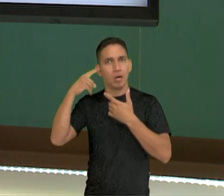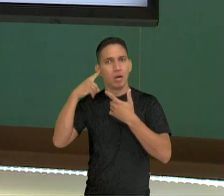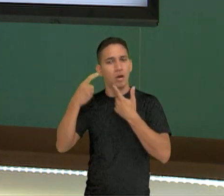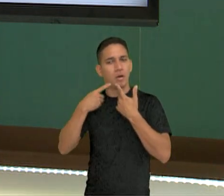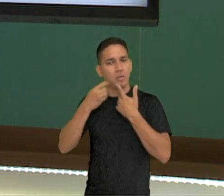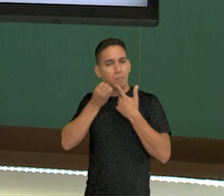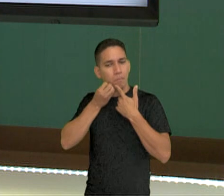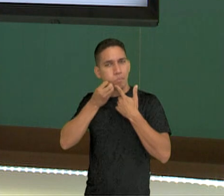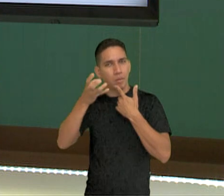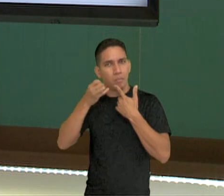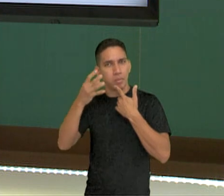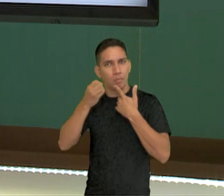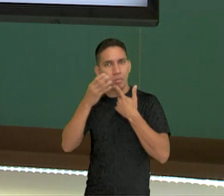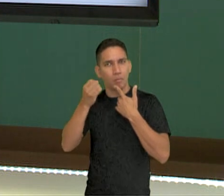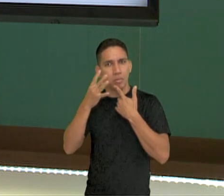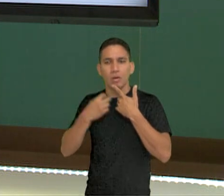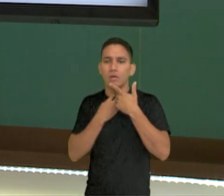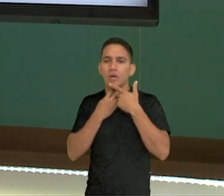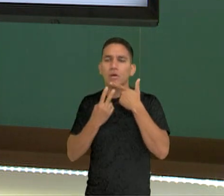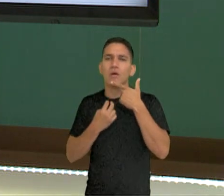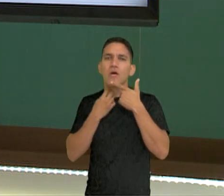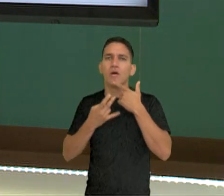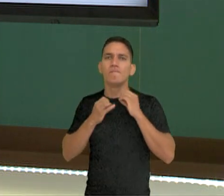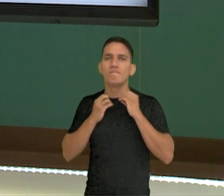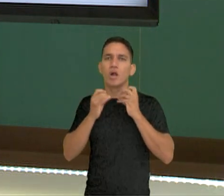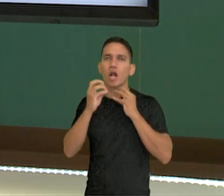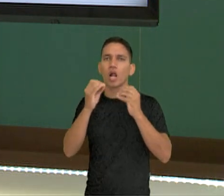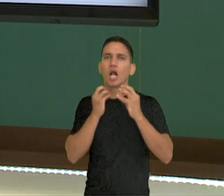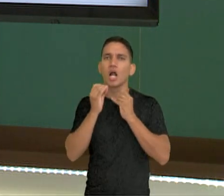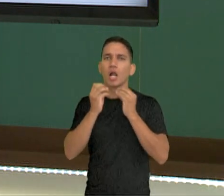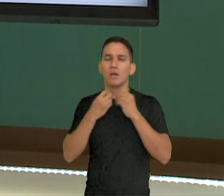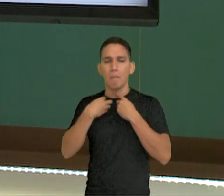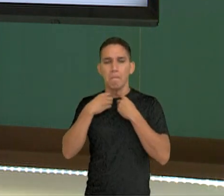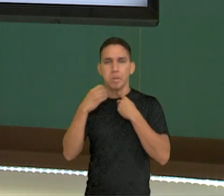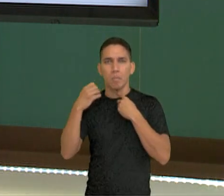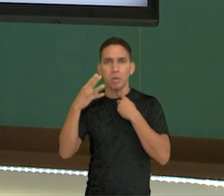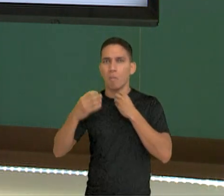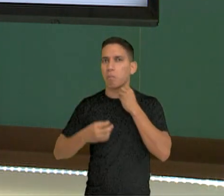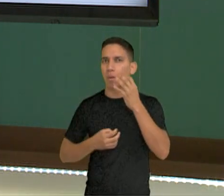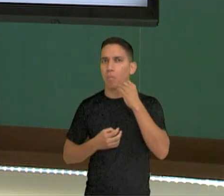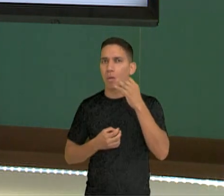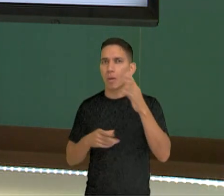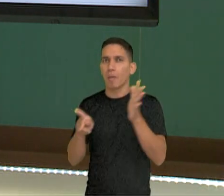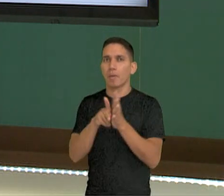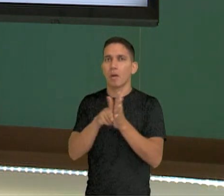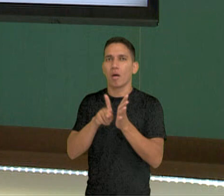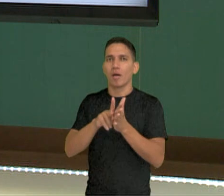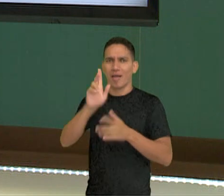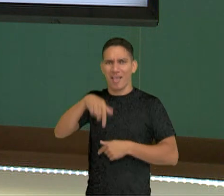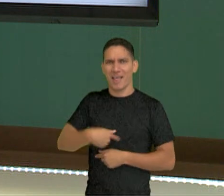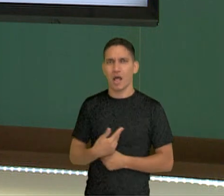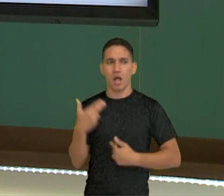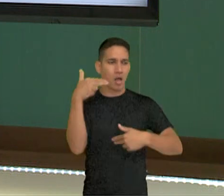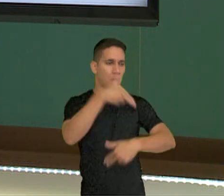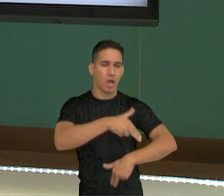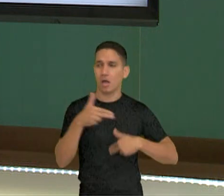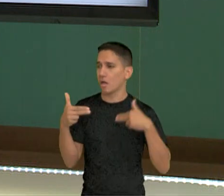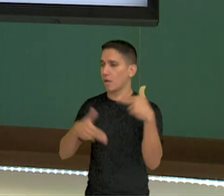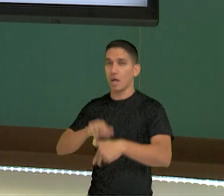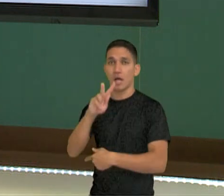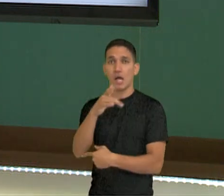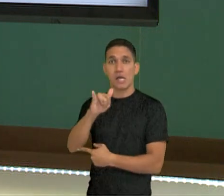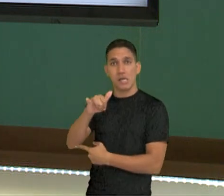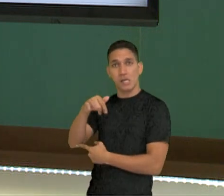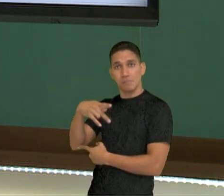partir das sonoridades expressa pela voz é muito tipo também conhecido através do hip-hop a